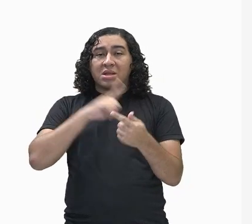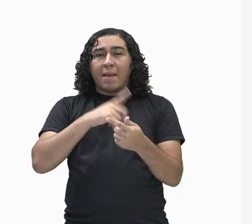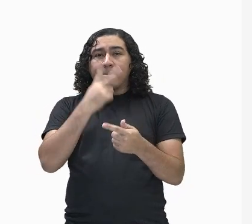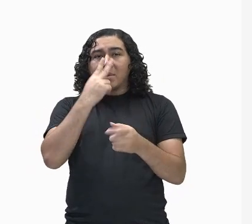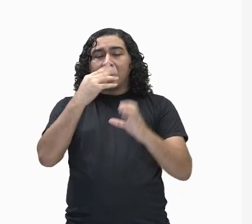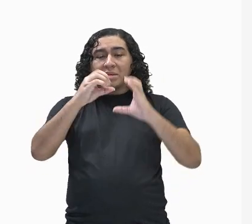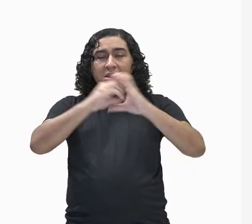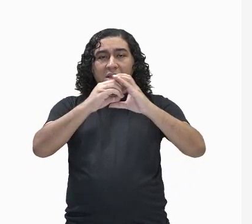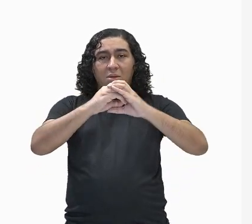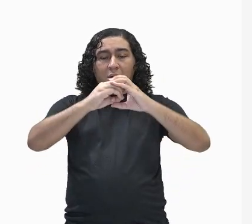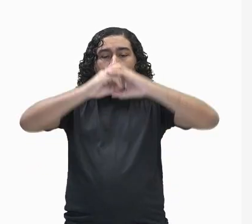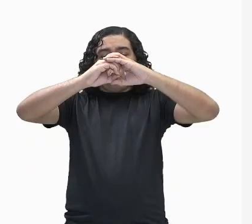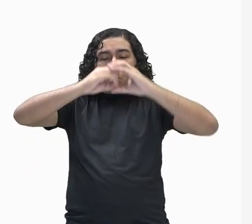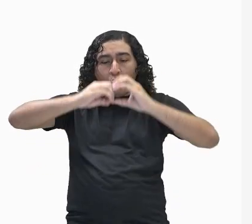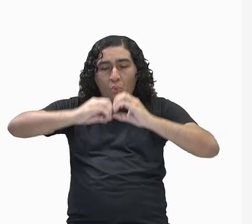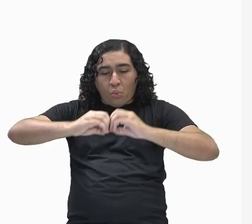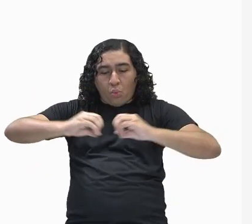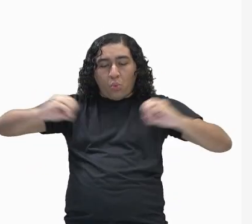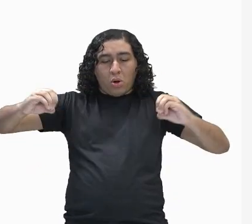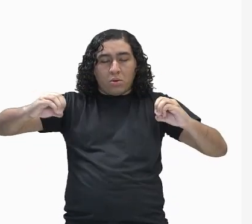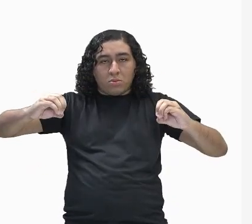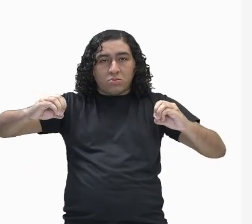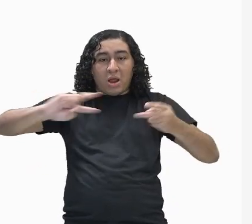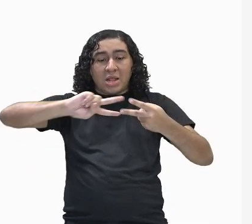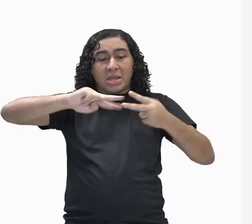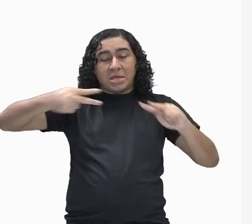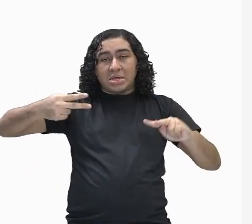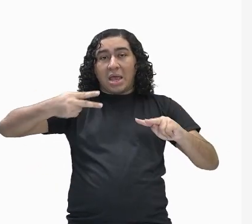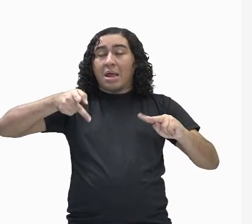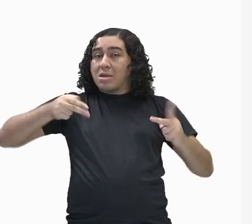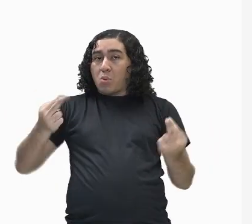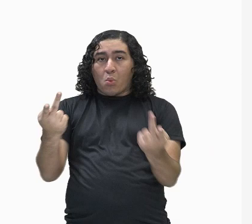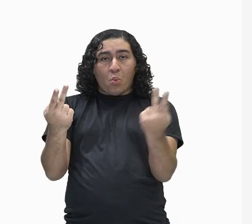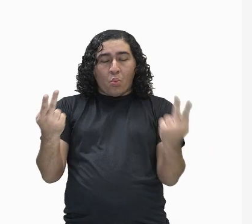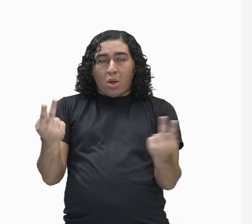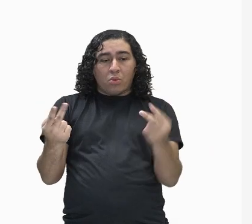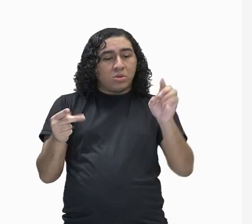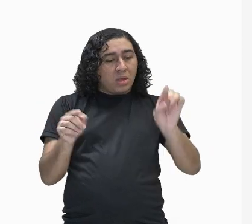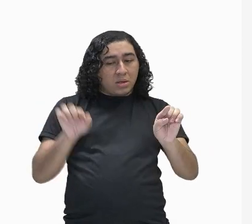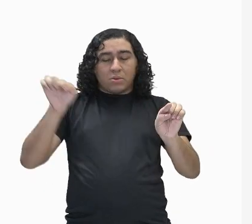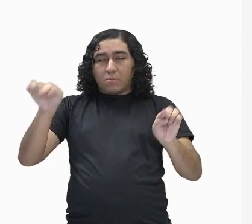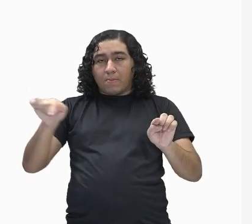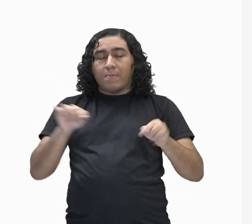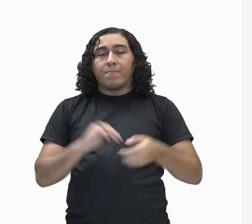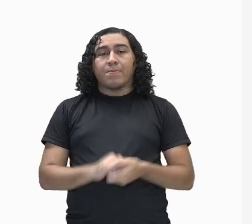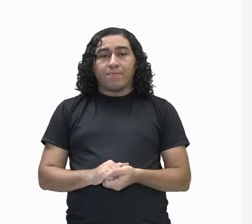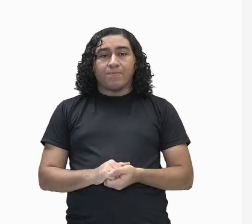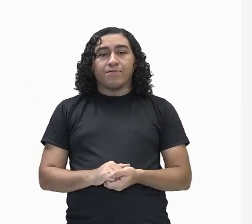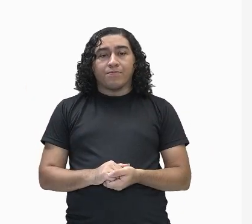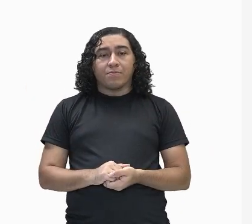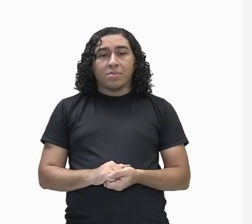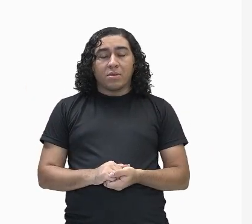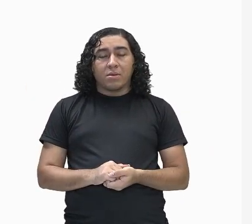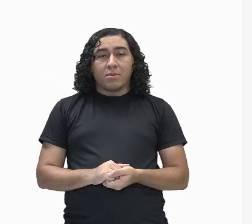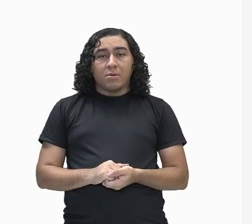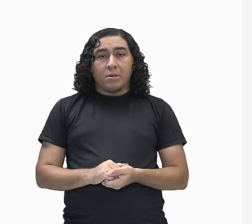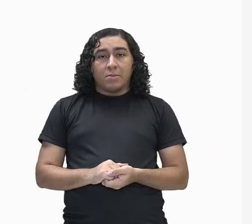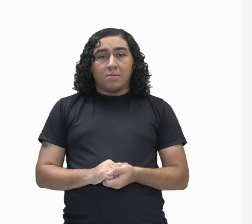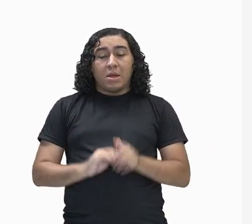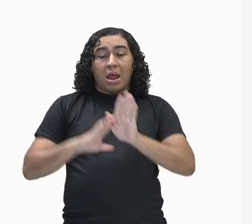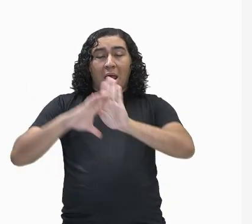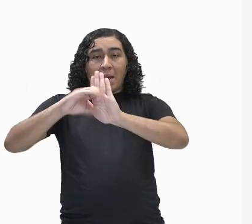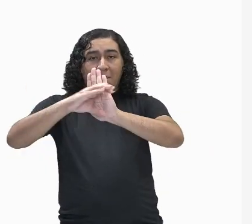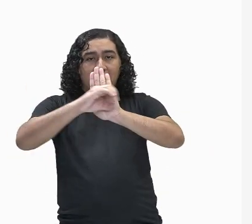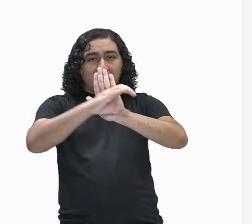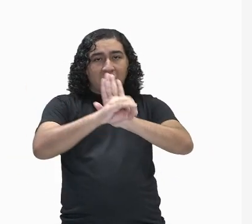de divisão binária né então o que que vai acontecer nessa reprodução a bactéria ela vai duplicar vai